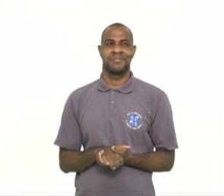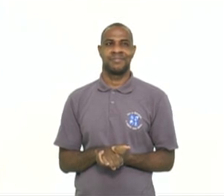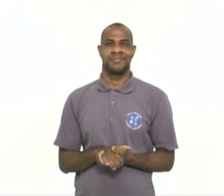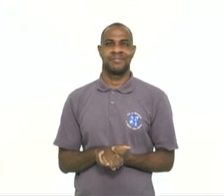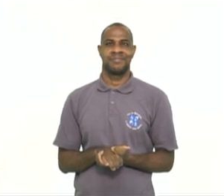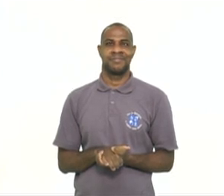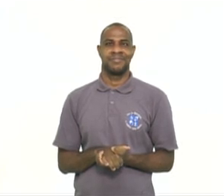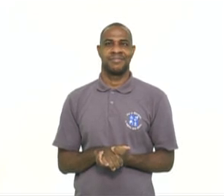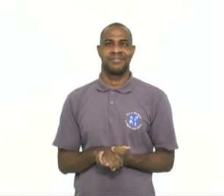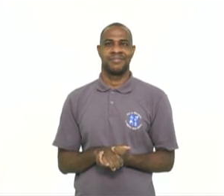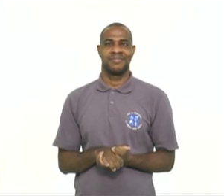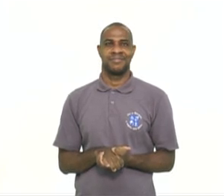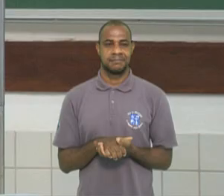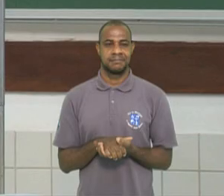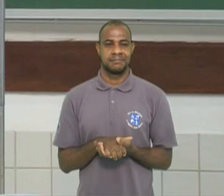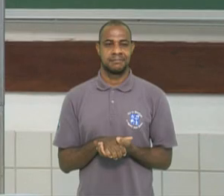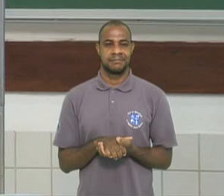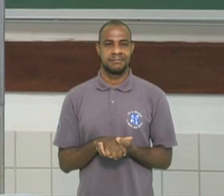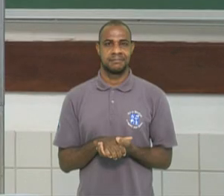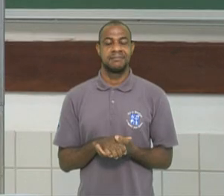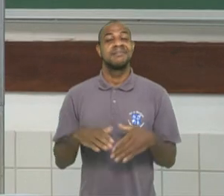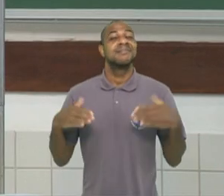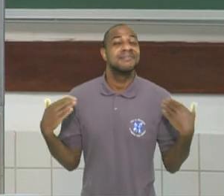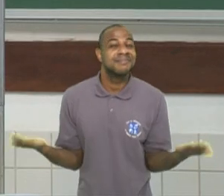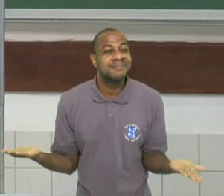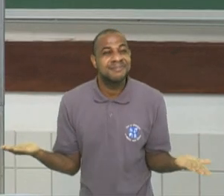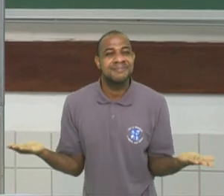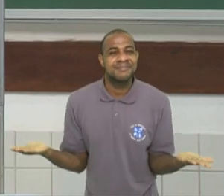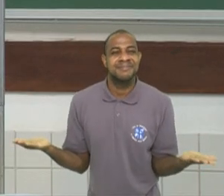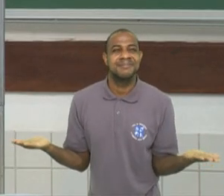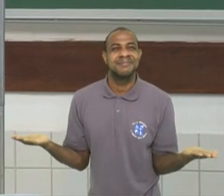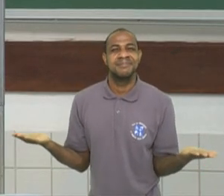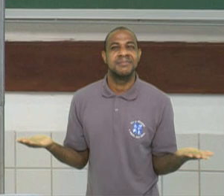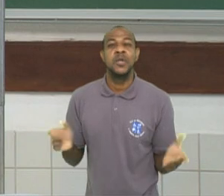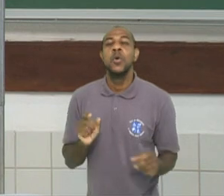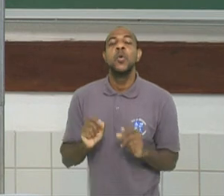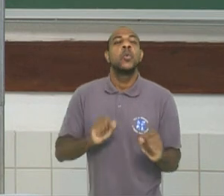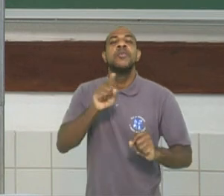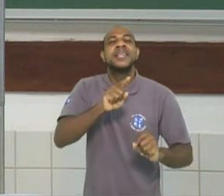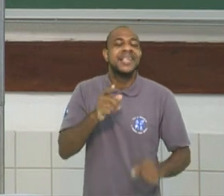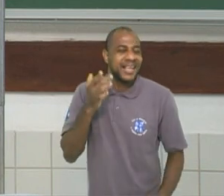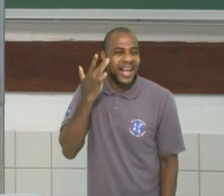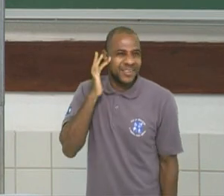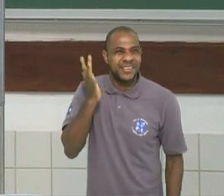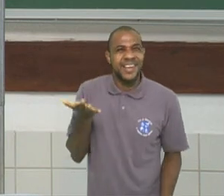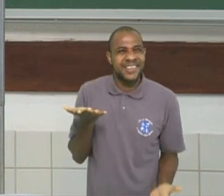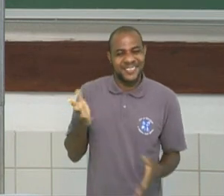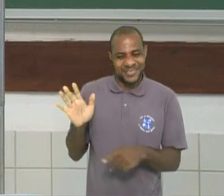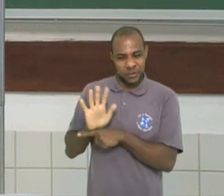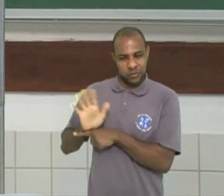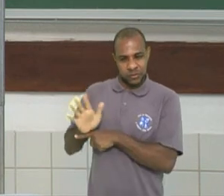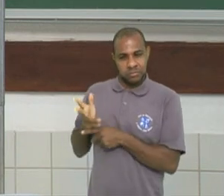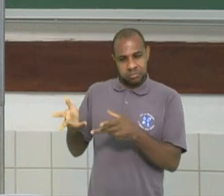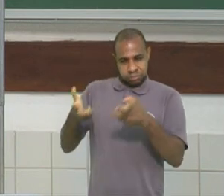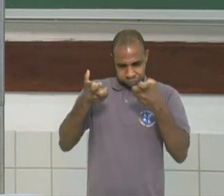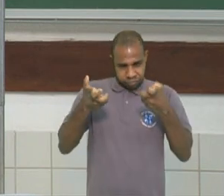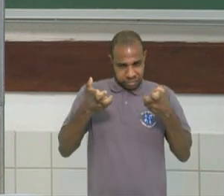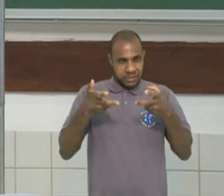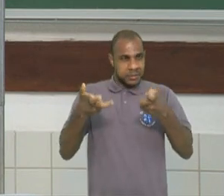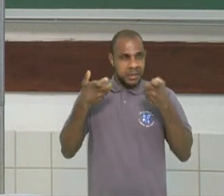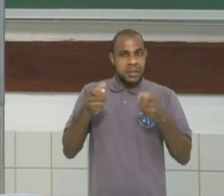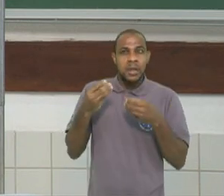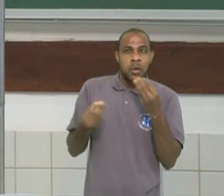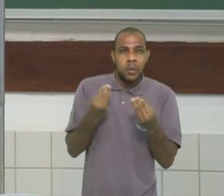E aí Oi e aí pessoal o dia que vocês acharam desse vídeo gente vocês pensar